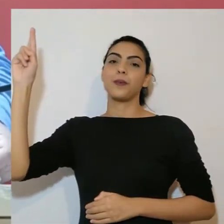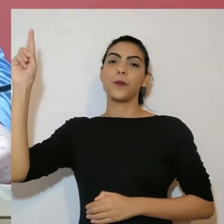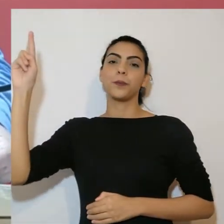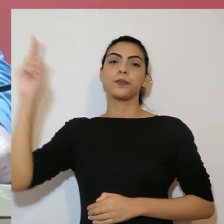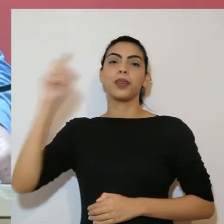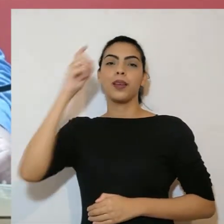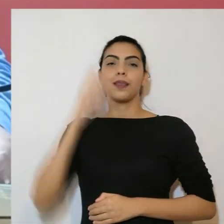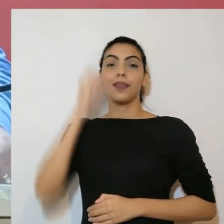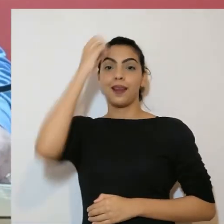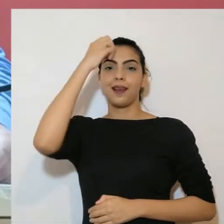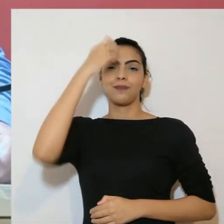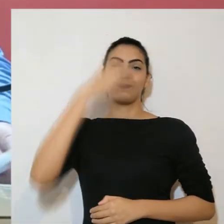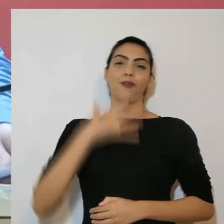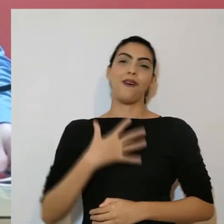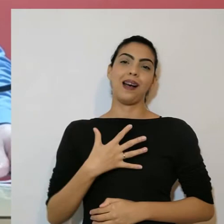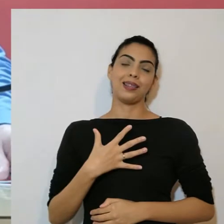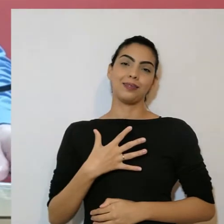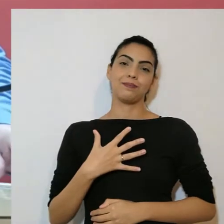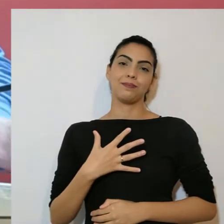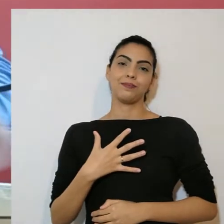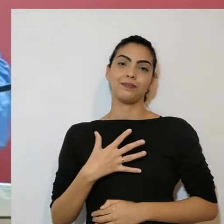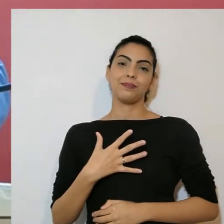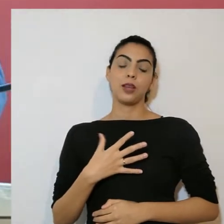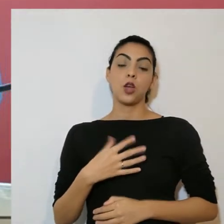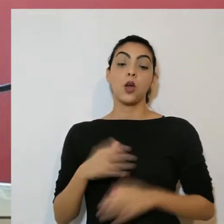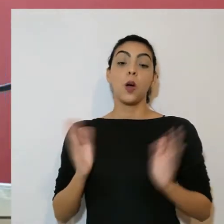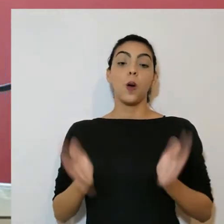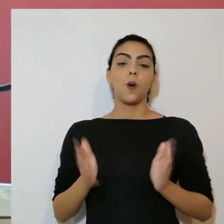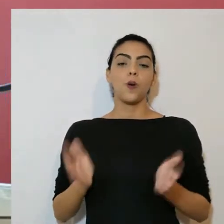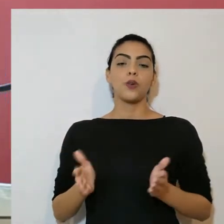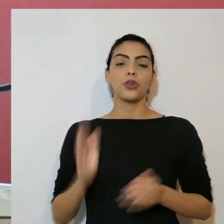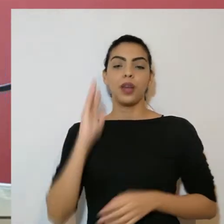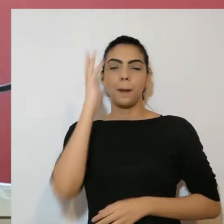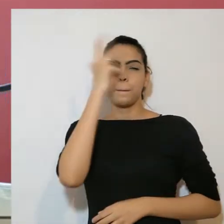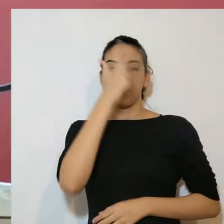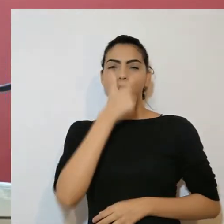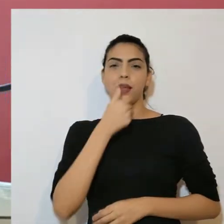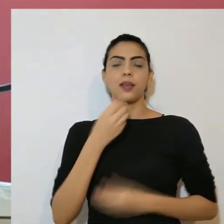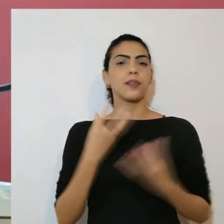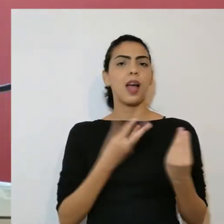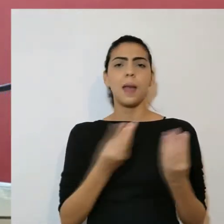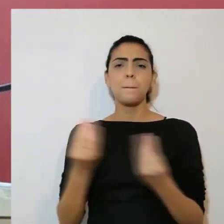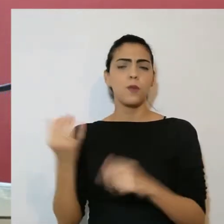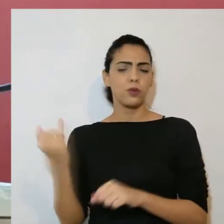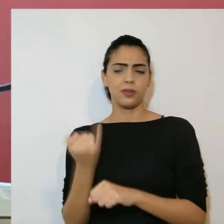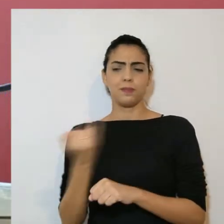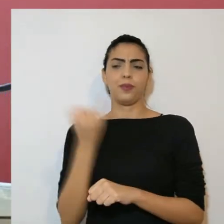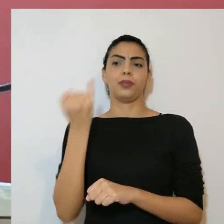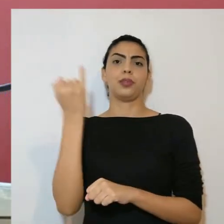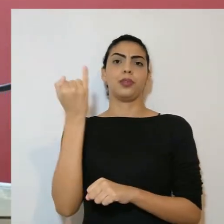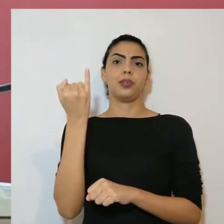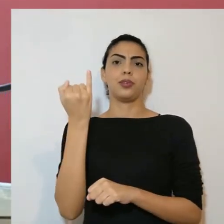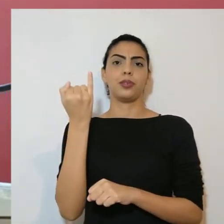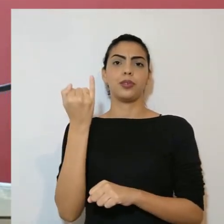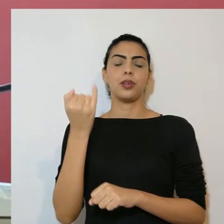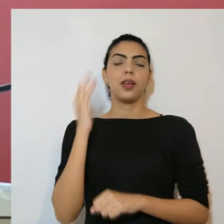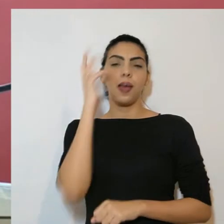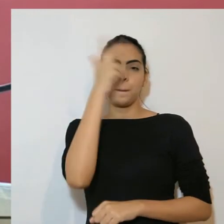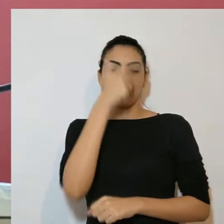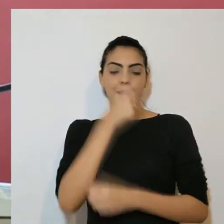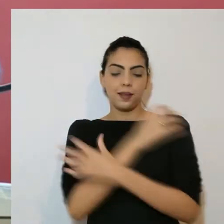será elogiada. Hoje se valoriza muito a questão da beleza